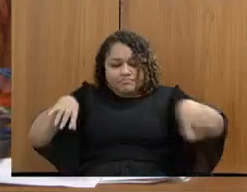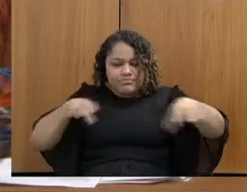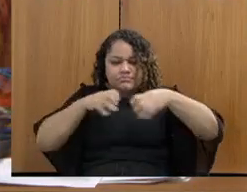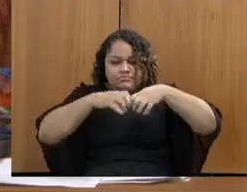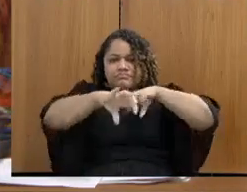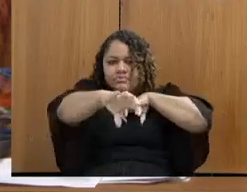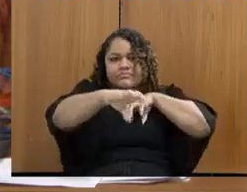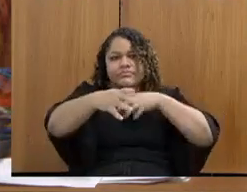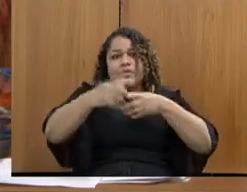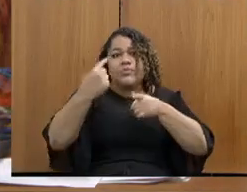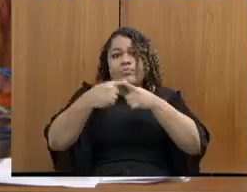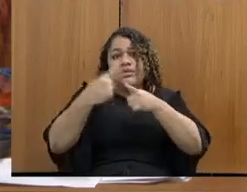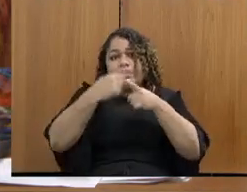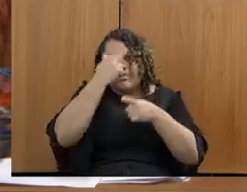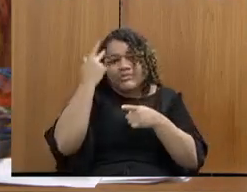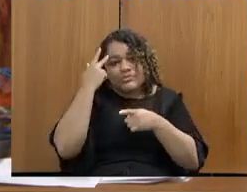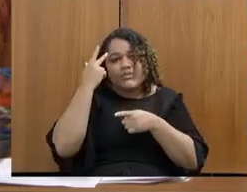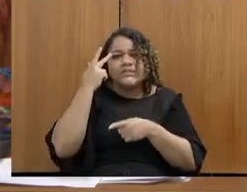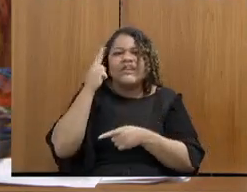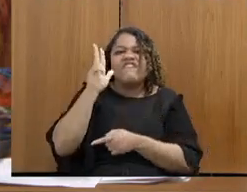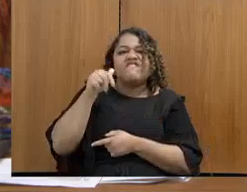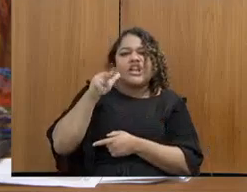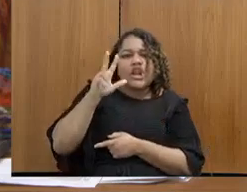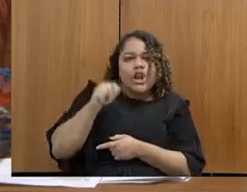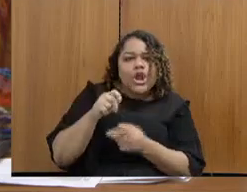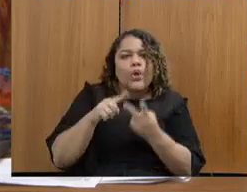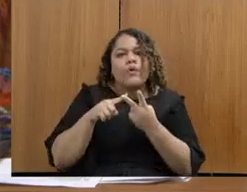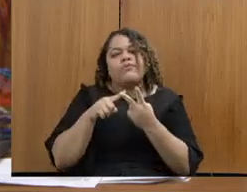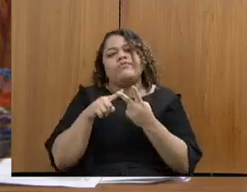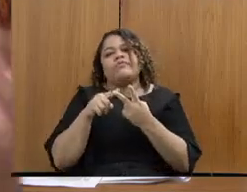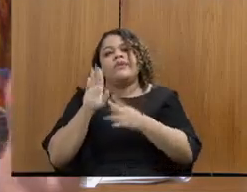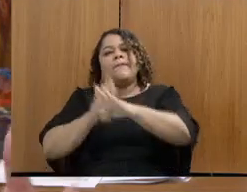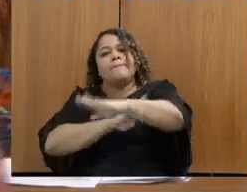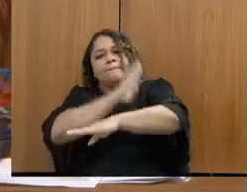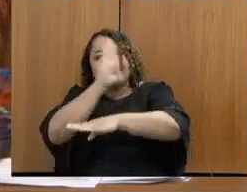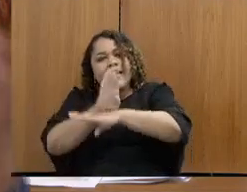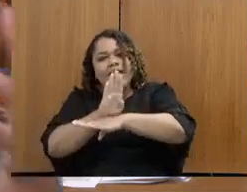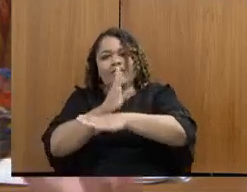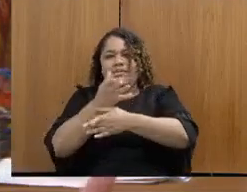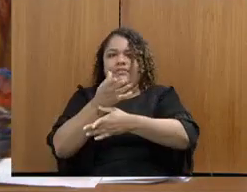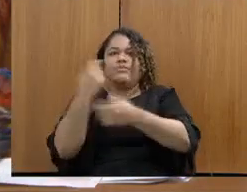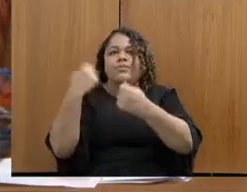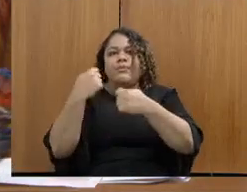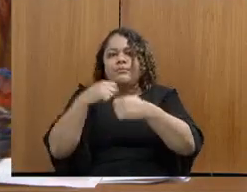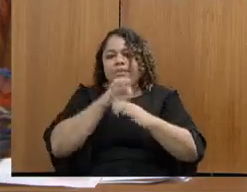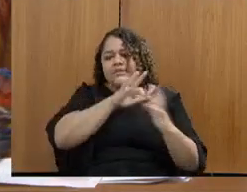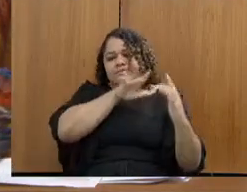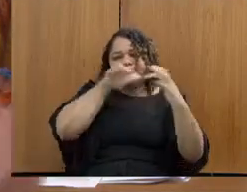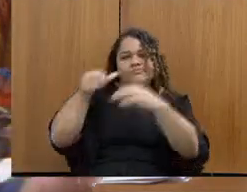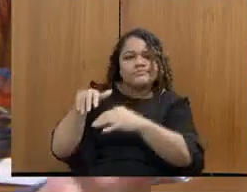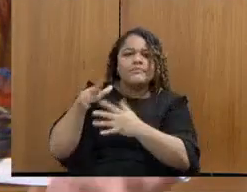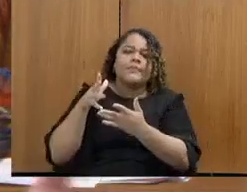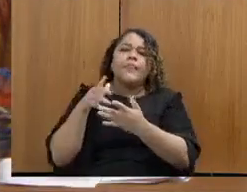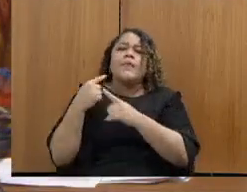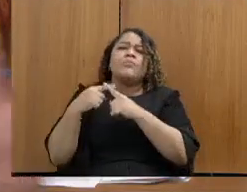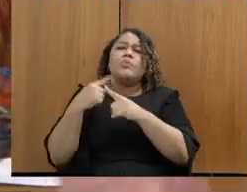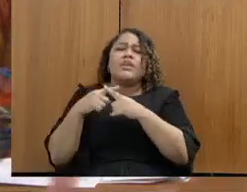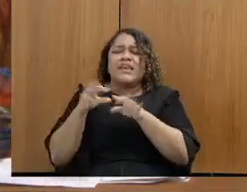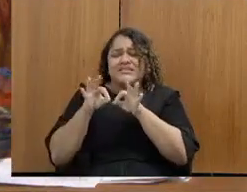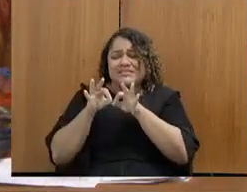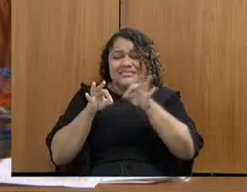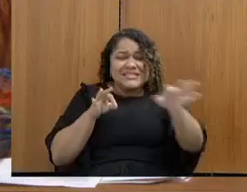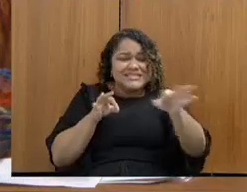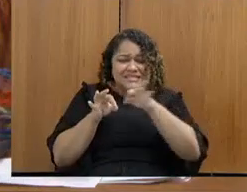se deslocam para lá tem as delegacias que recebem essas demandas mas porque não disse centralizar porque essa distância trânsito